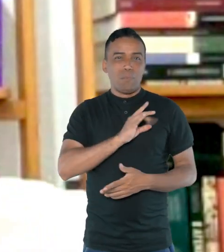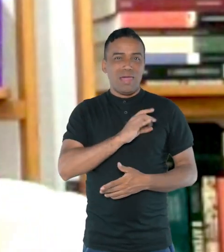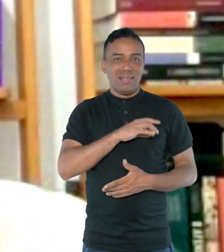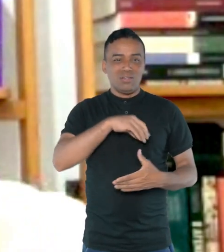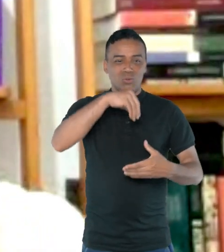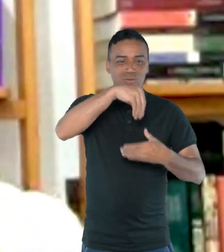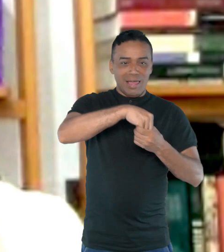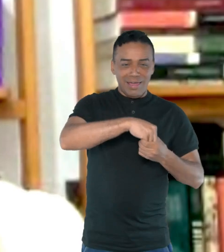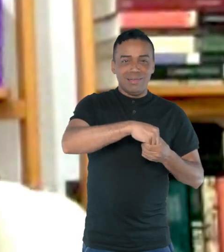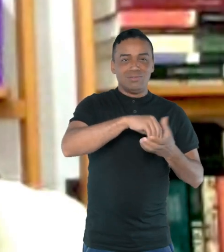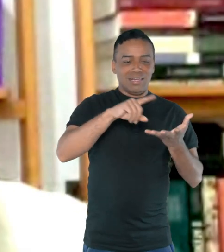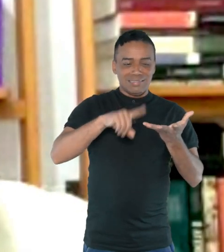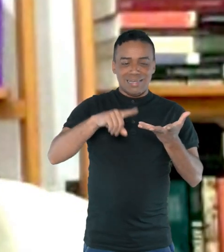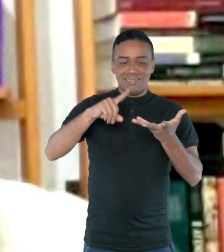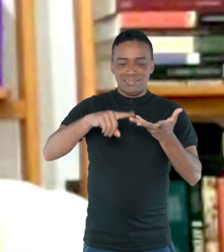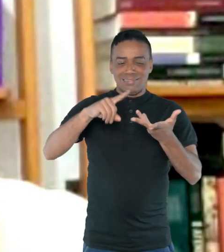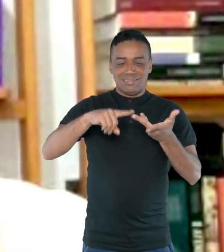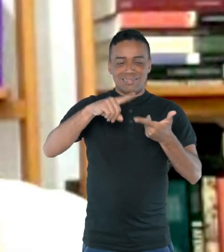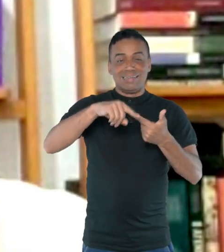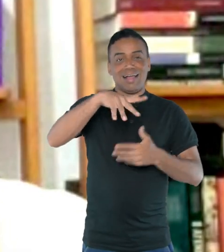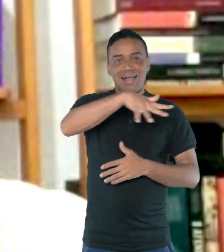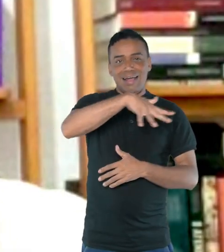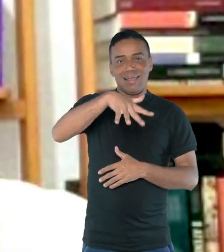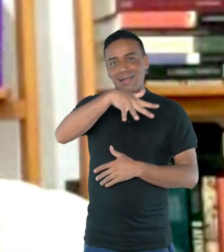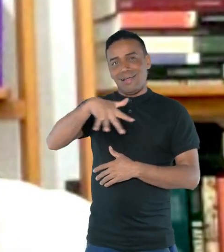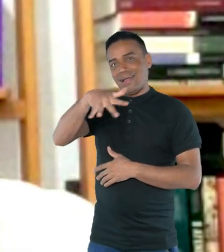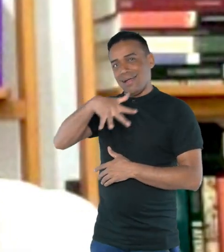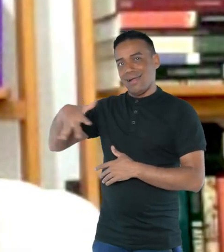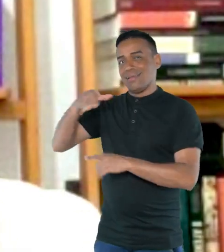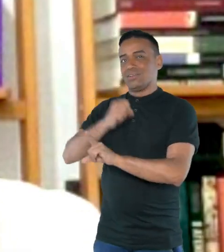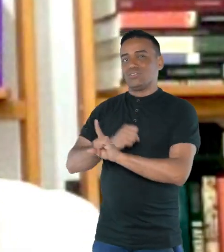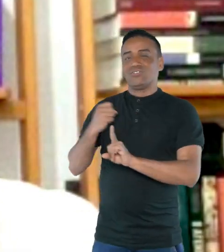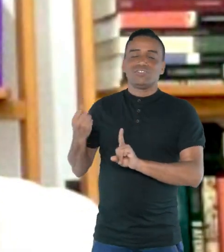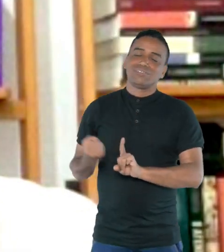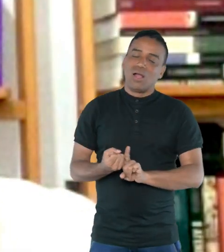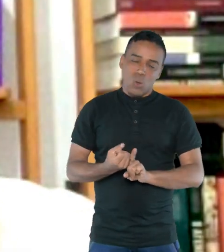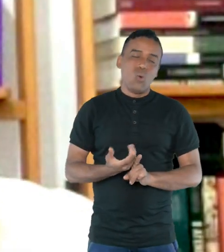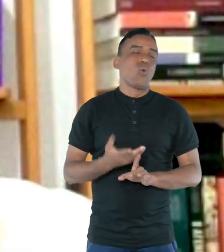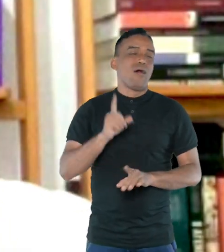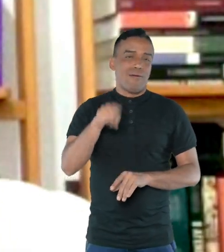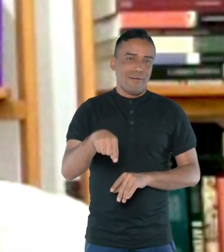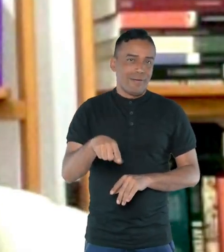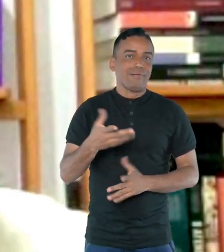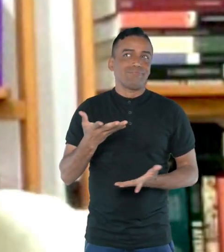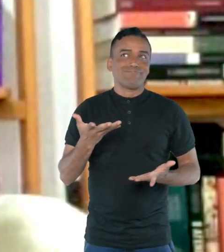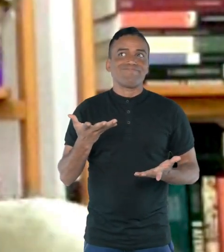nessas circunstâncias, nessa dimensão, é algo muito